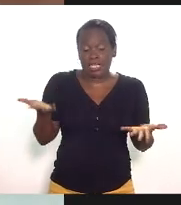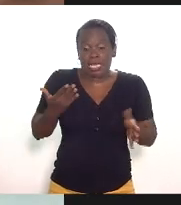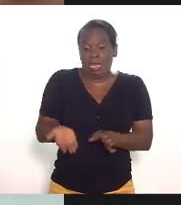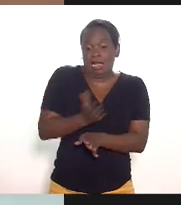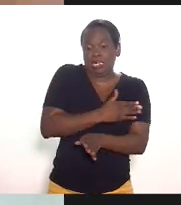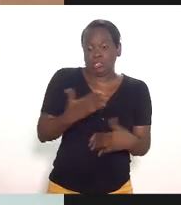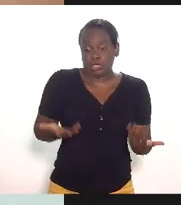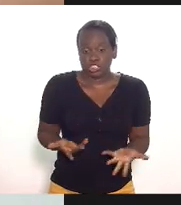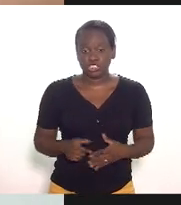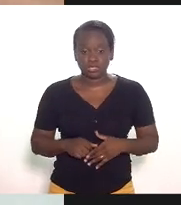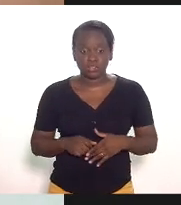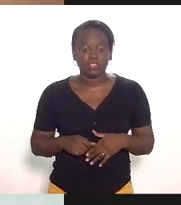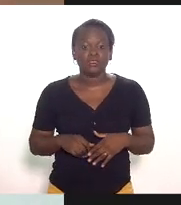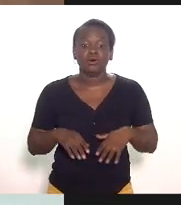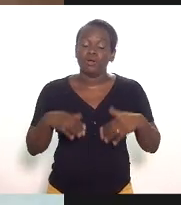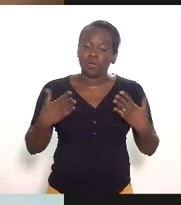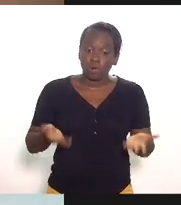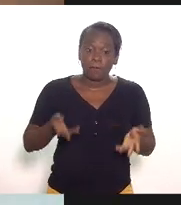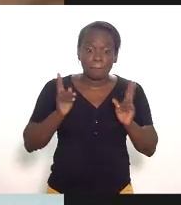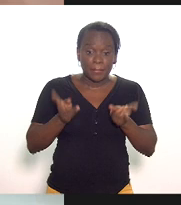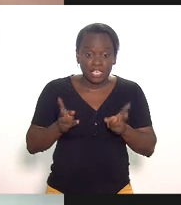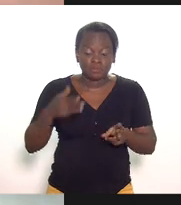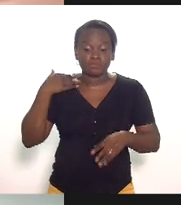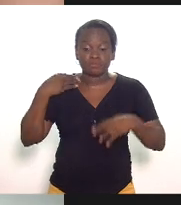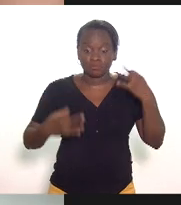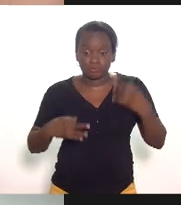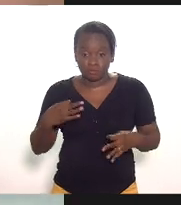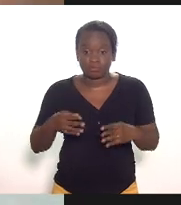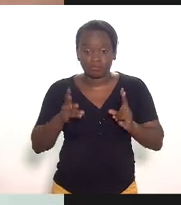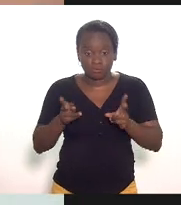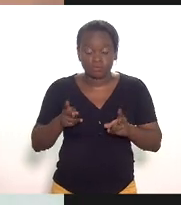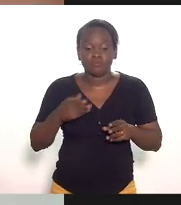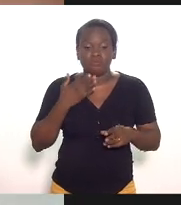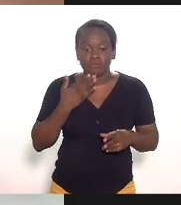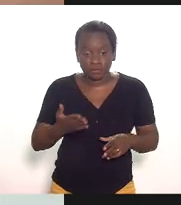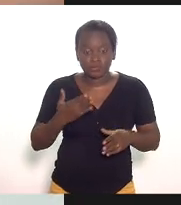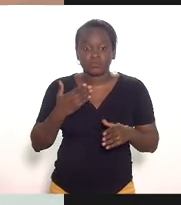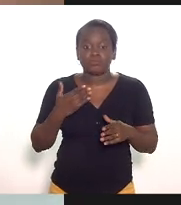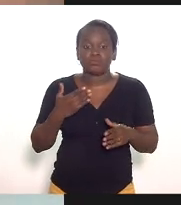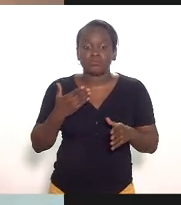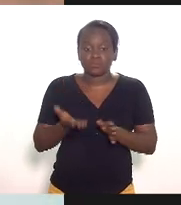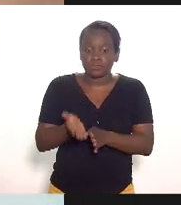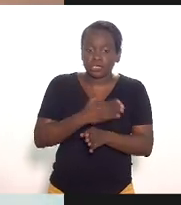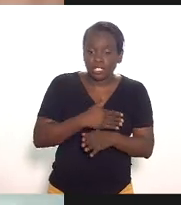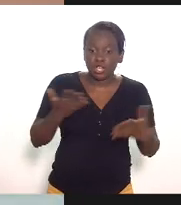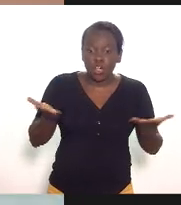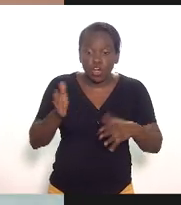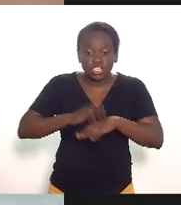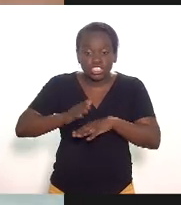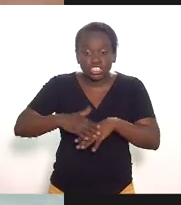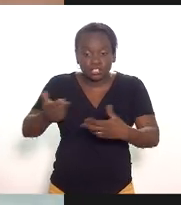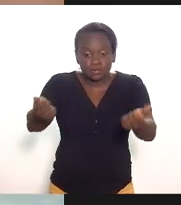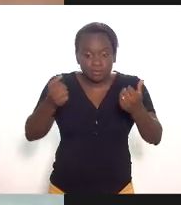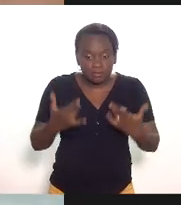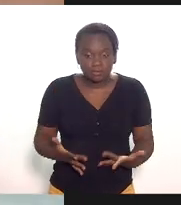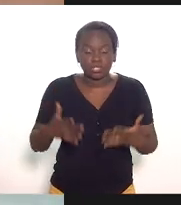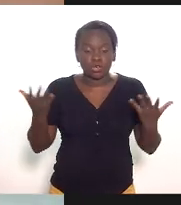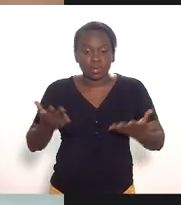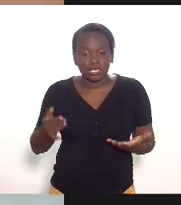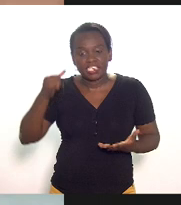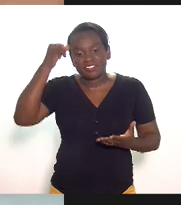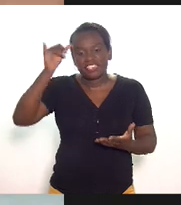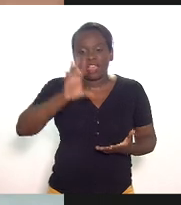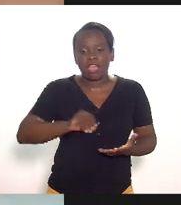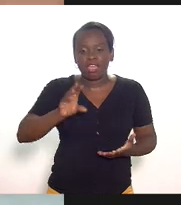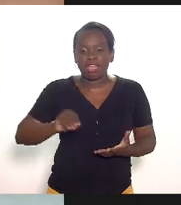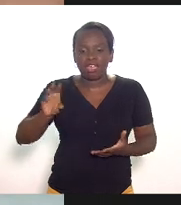antecipar, ou melhor dizendo, o próprio tribunal misto quer antecipar para ouvi-lo hoje, para que ele evite de